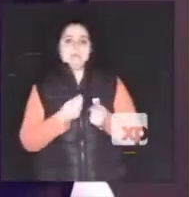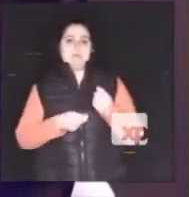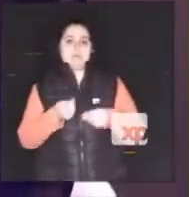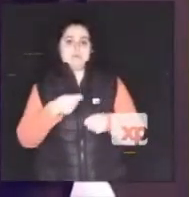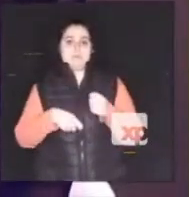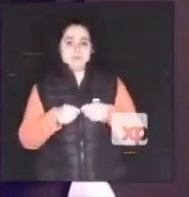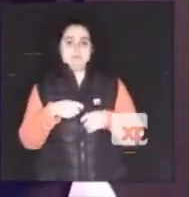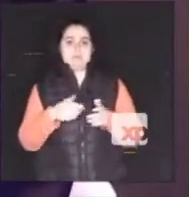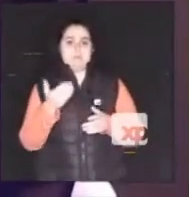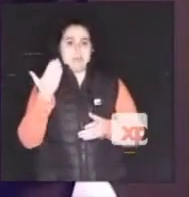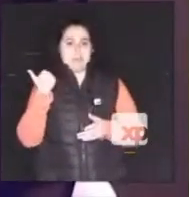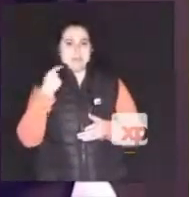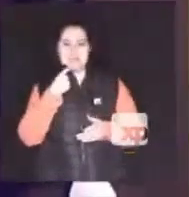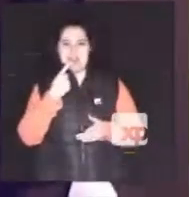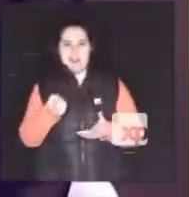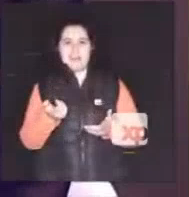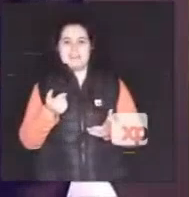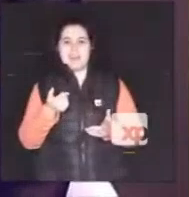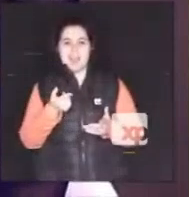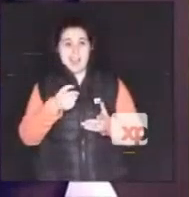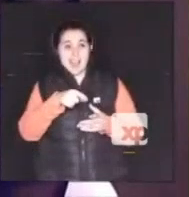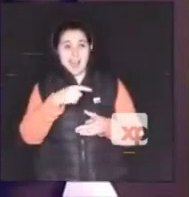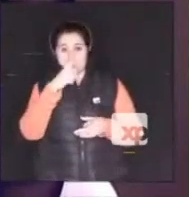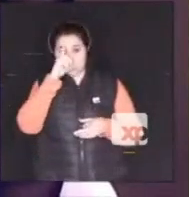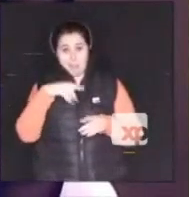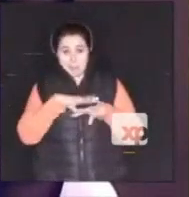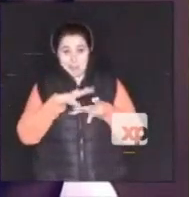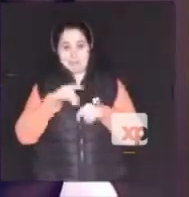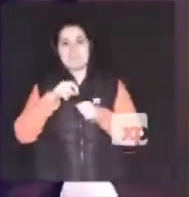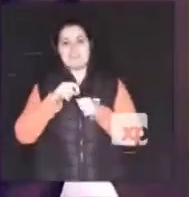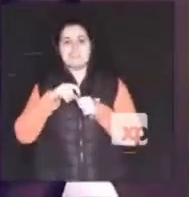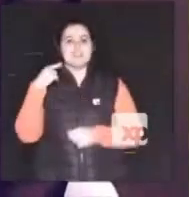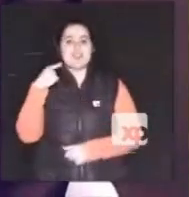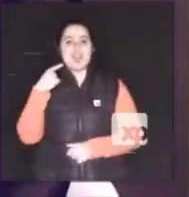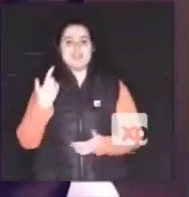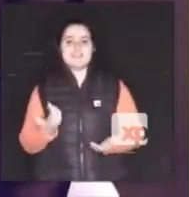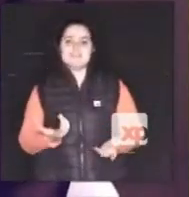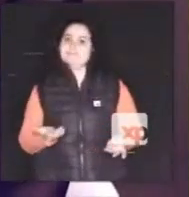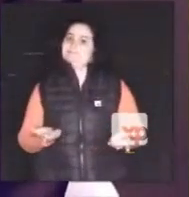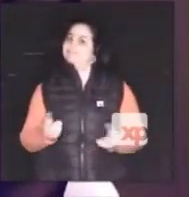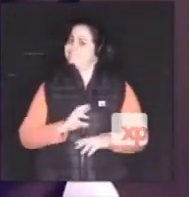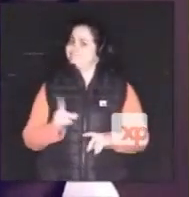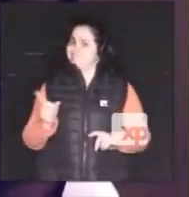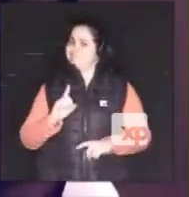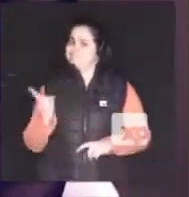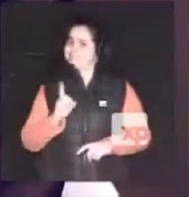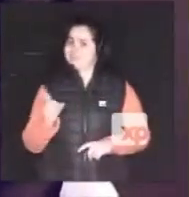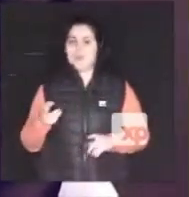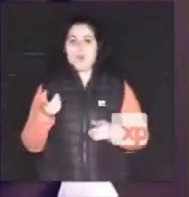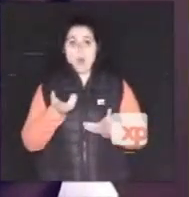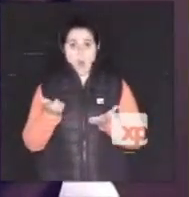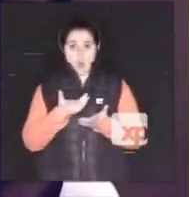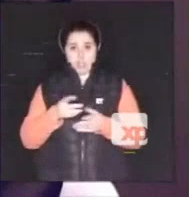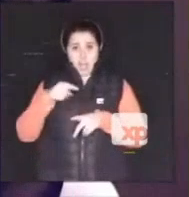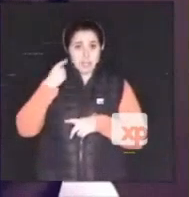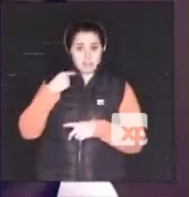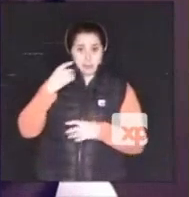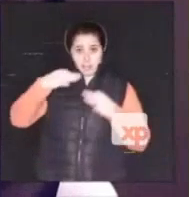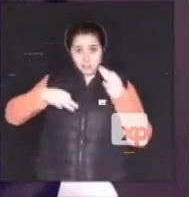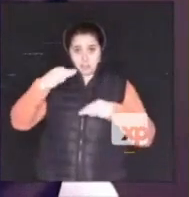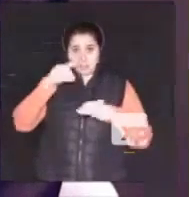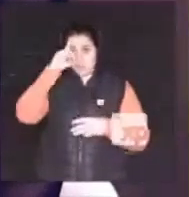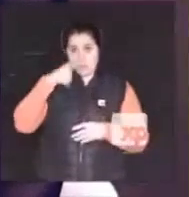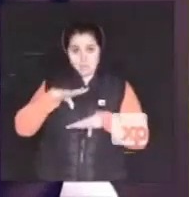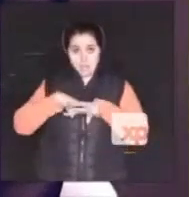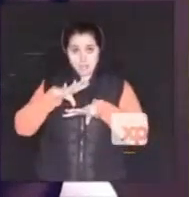antigamente se dizia até um burrinho para matemática vai ter que fazer direito agora não hoje em dia advogado e juiz que não sabe fazer conta e não sabe